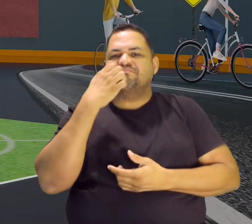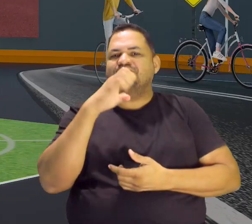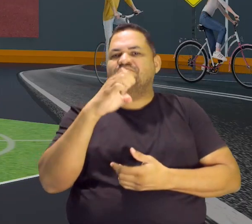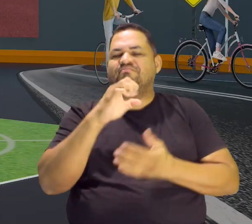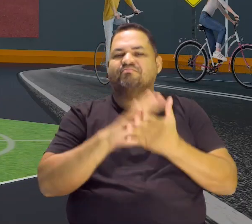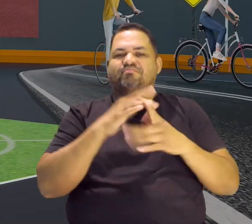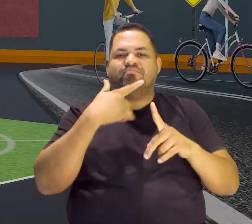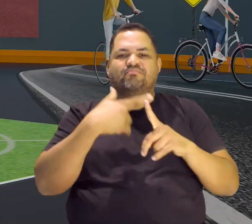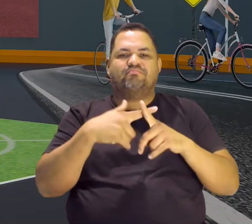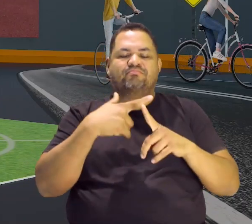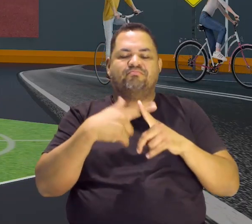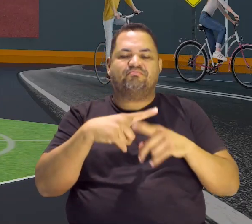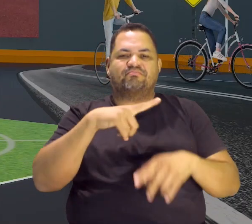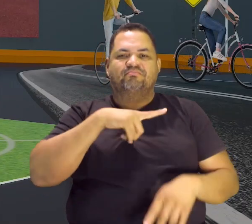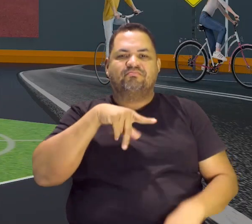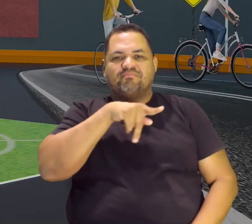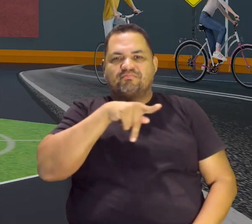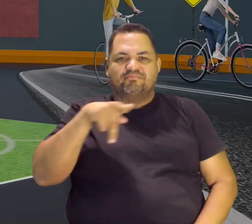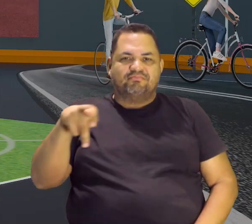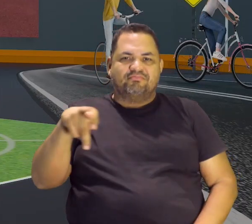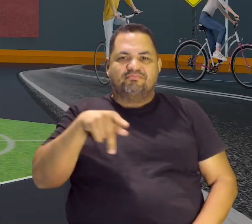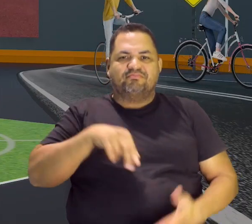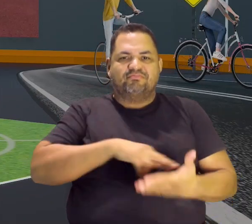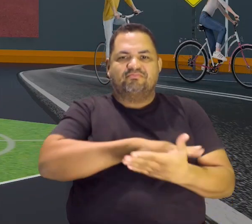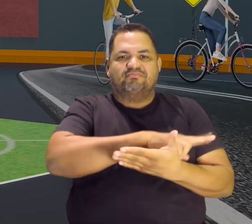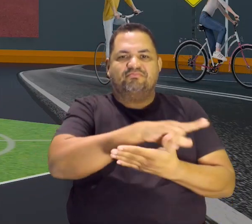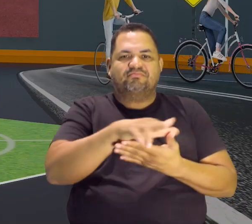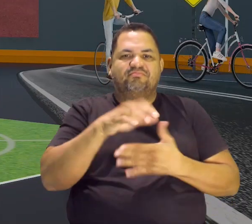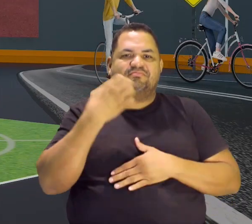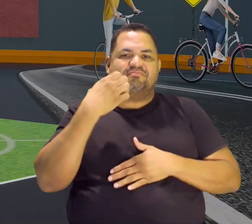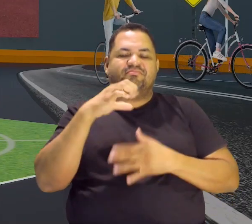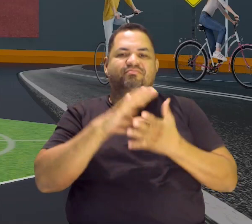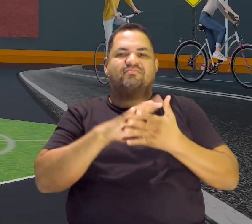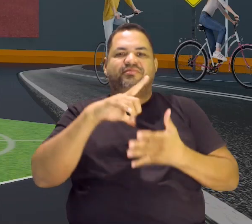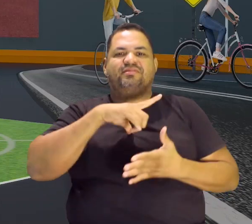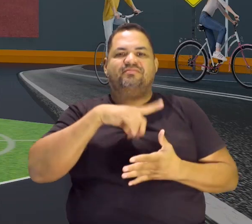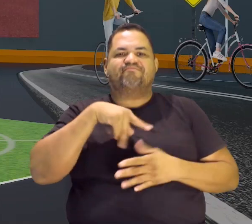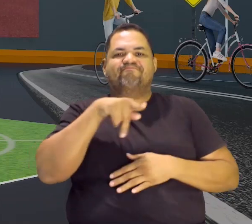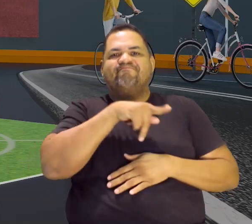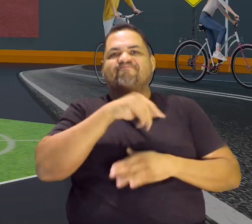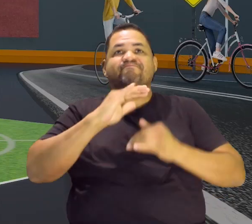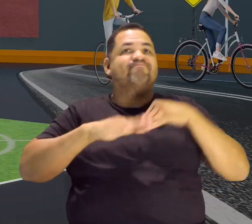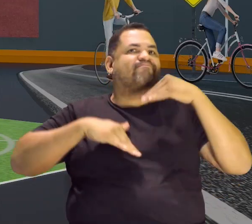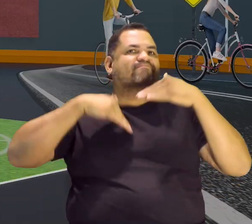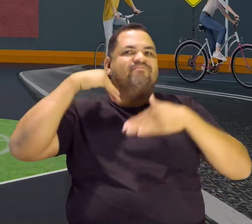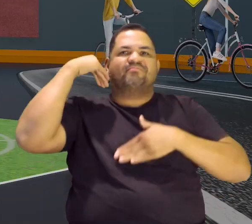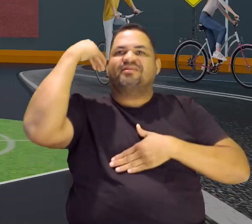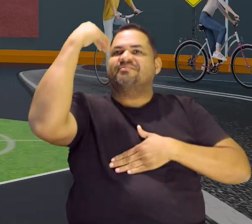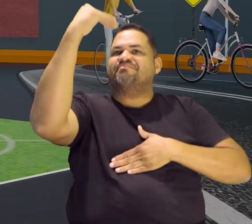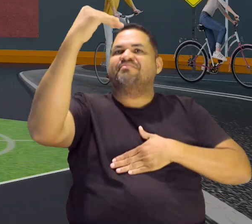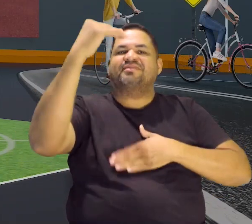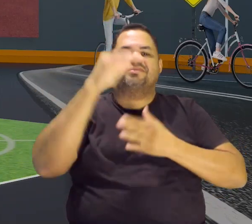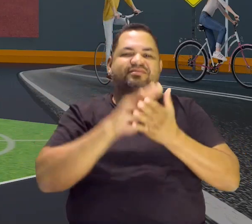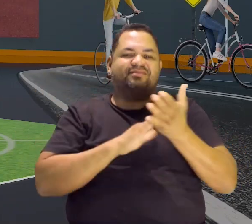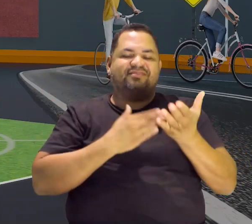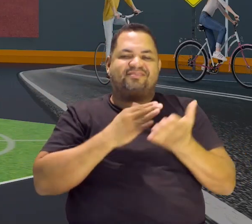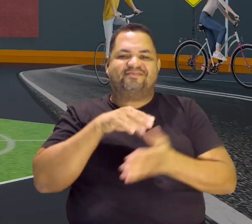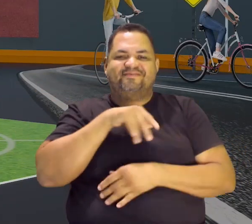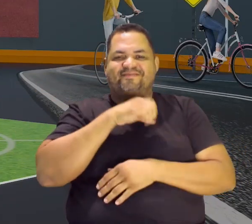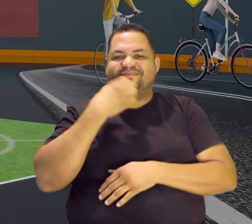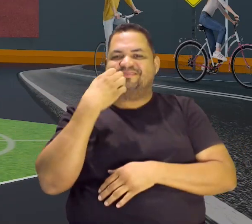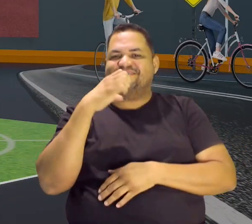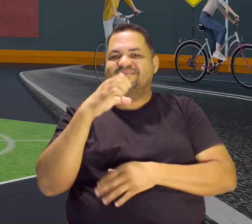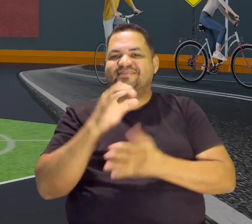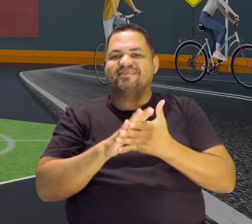tem professores aí com diversas energias, mas tem professores que assim extrapolam na energia de tão bom que